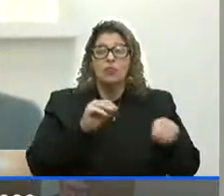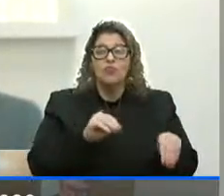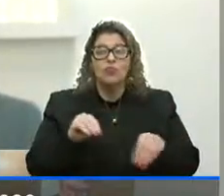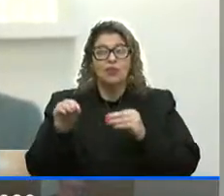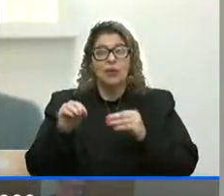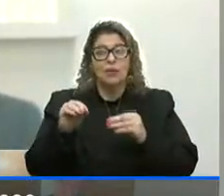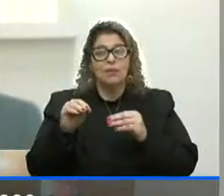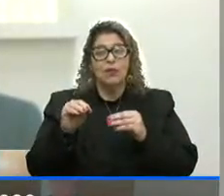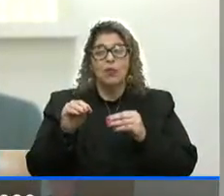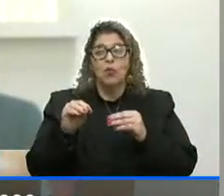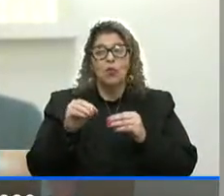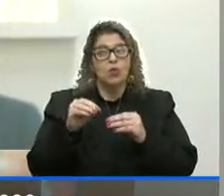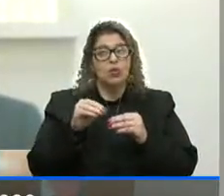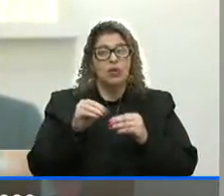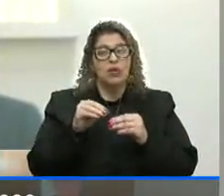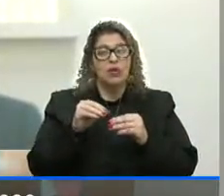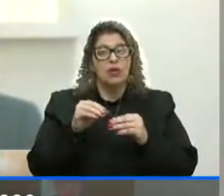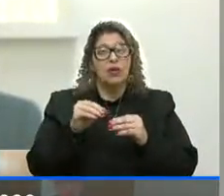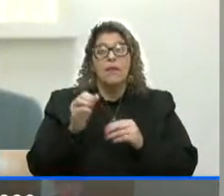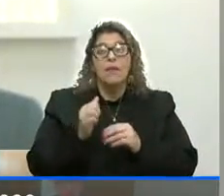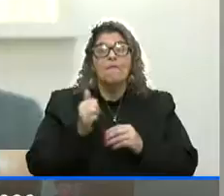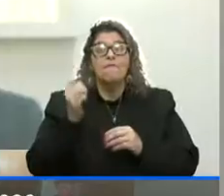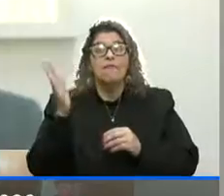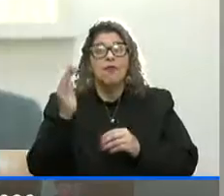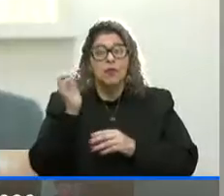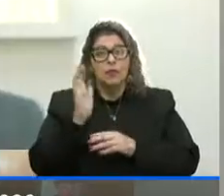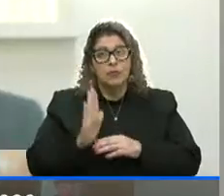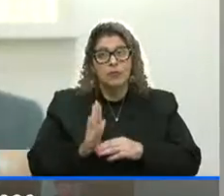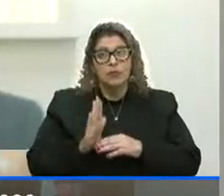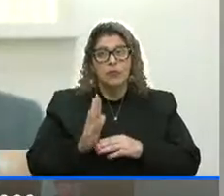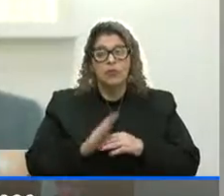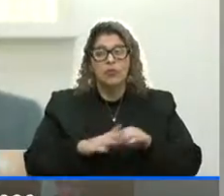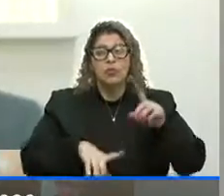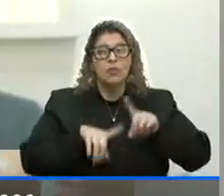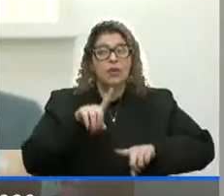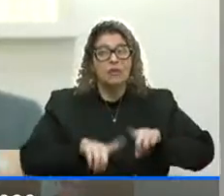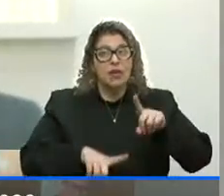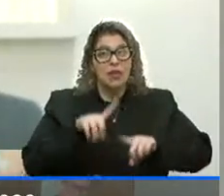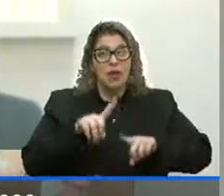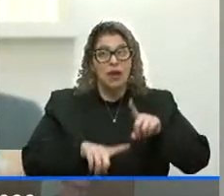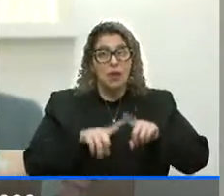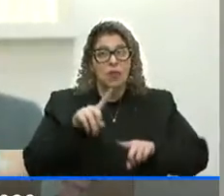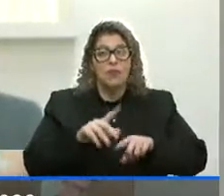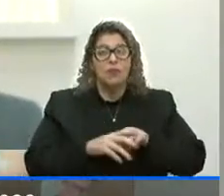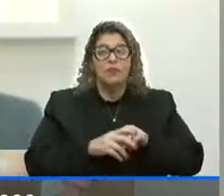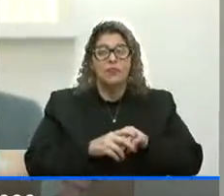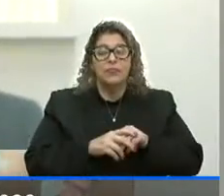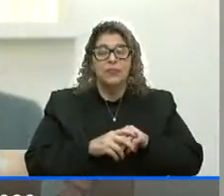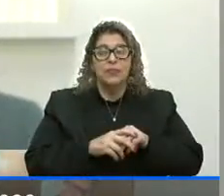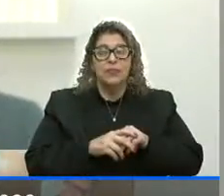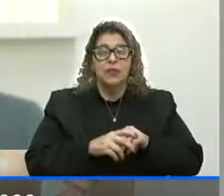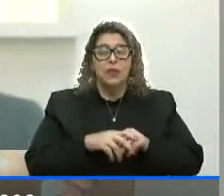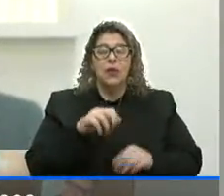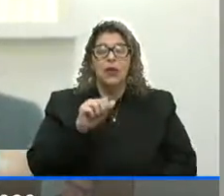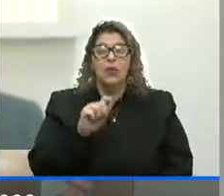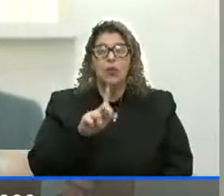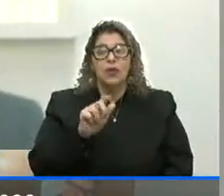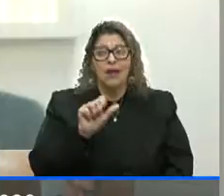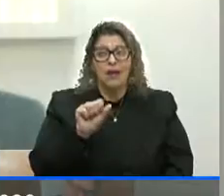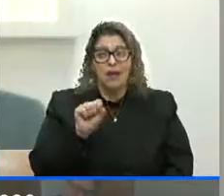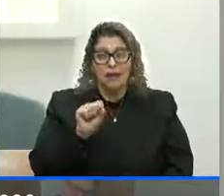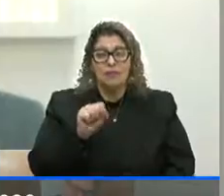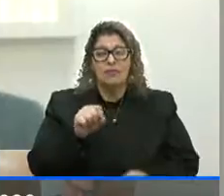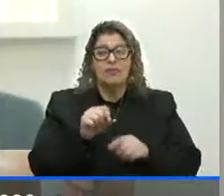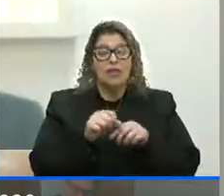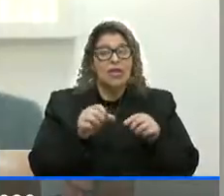do Brasil, para fora do Brasil. E o insumo que toca, o principal insumo que toca a usina é o gás natural.